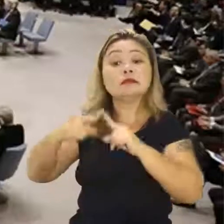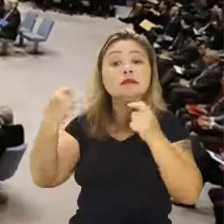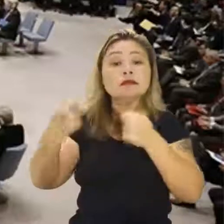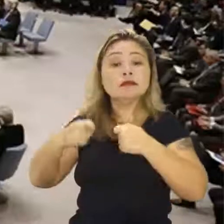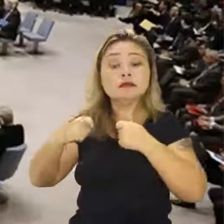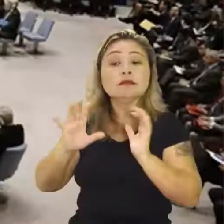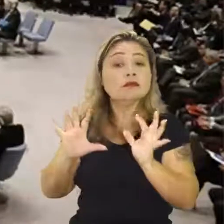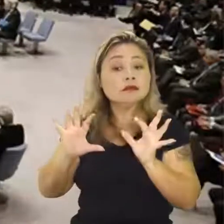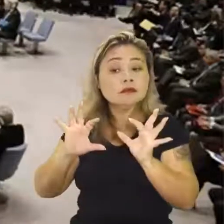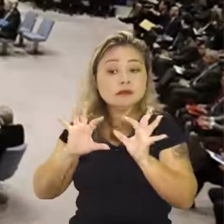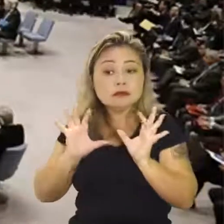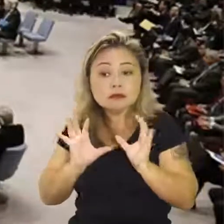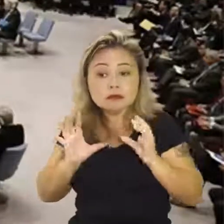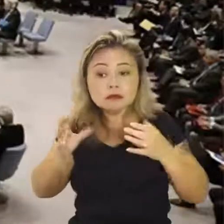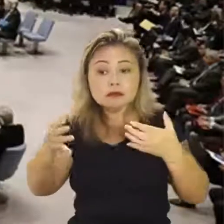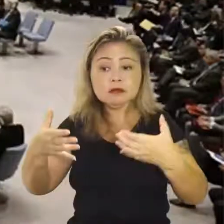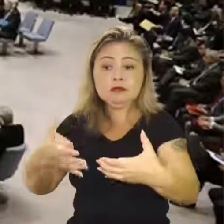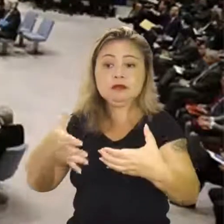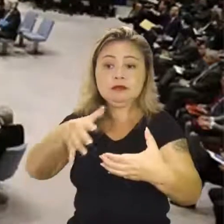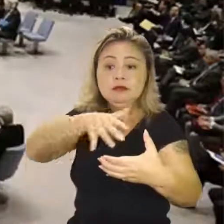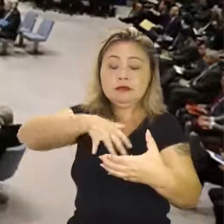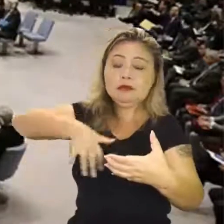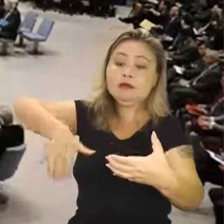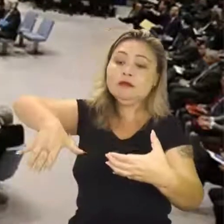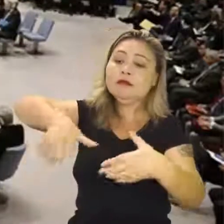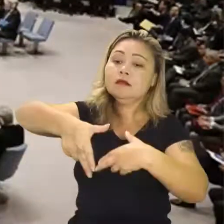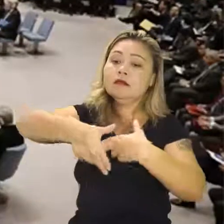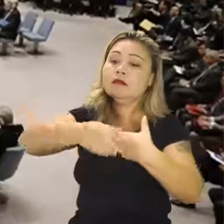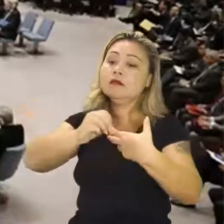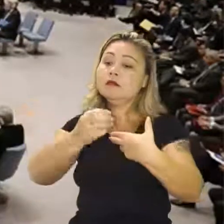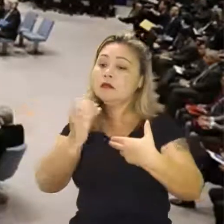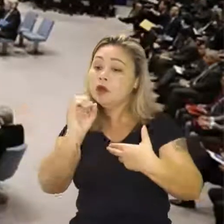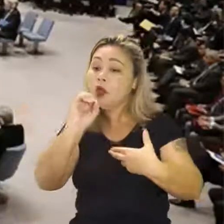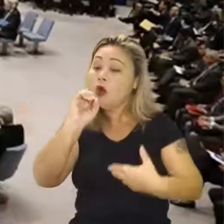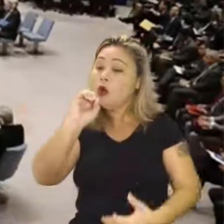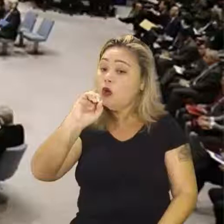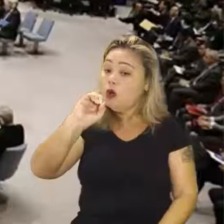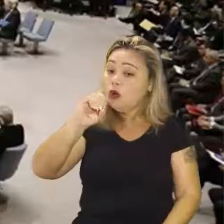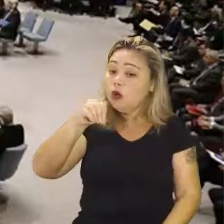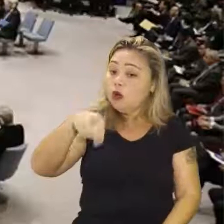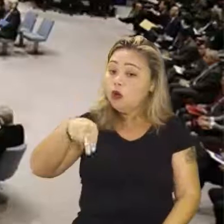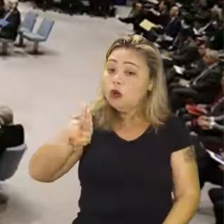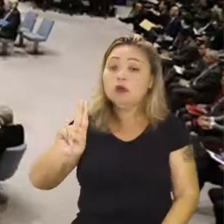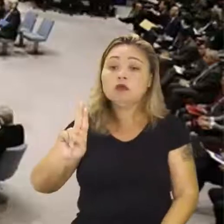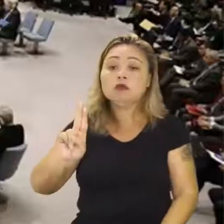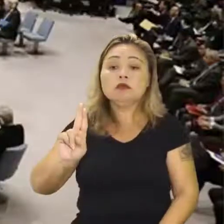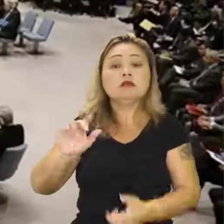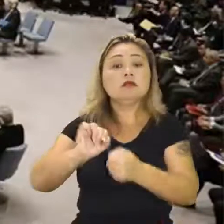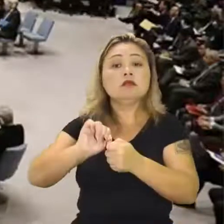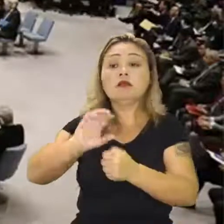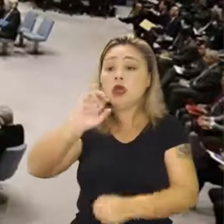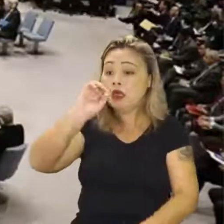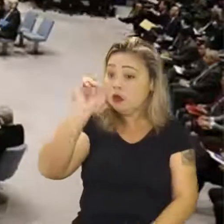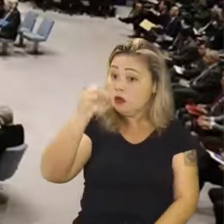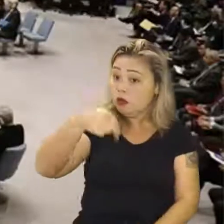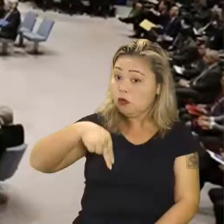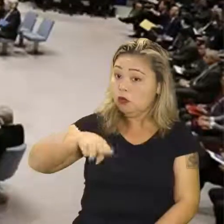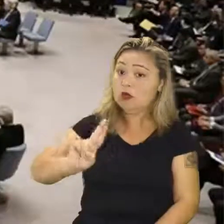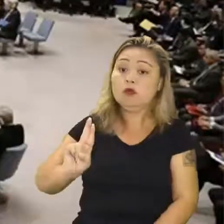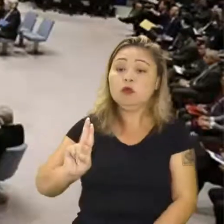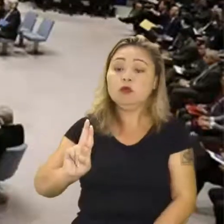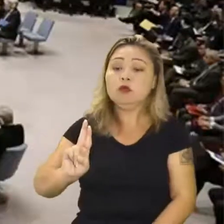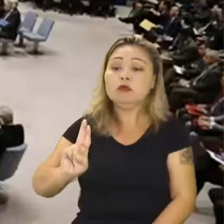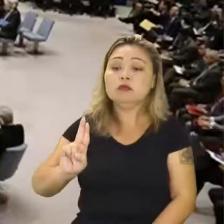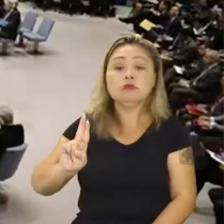precisavam se juntar. A Organização das Nações Unidas precisava se organizar. A ONU,